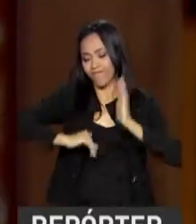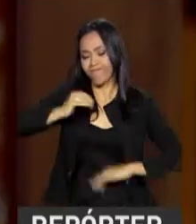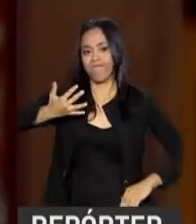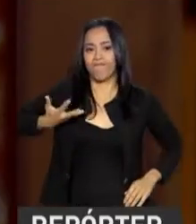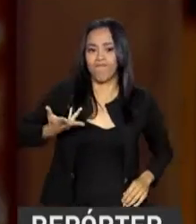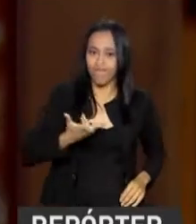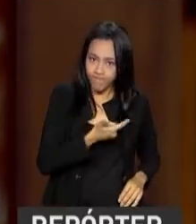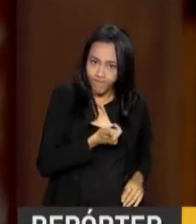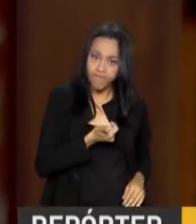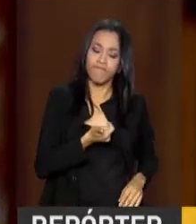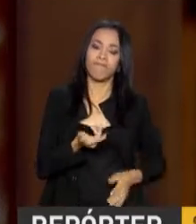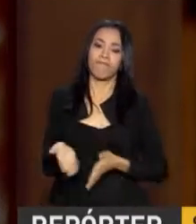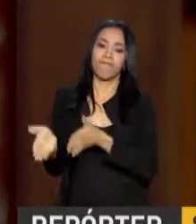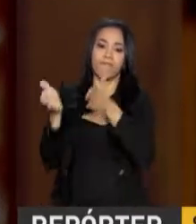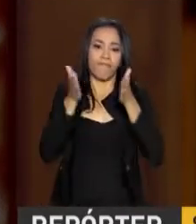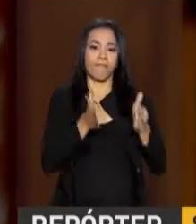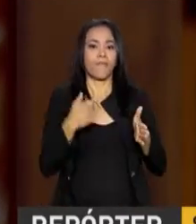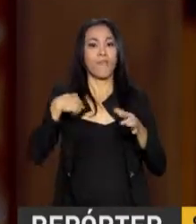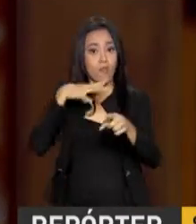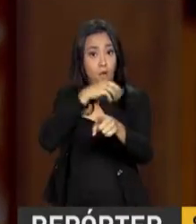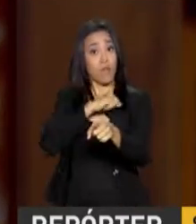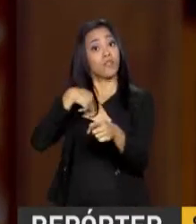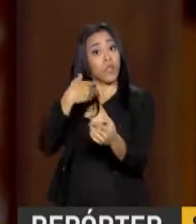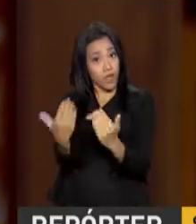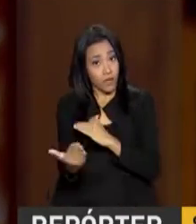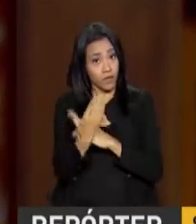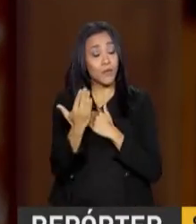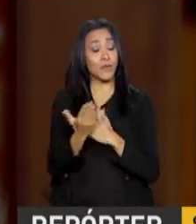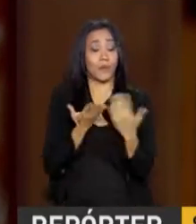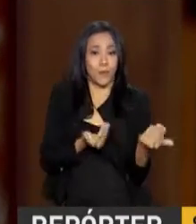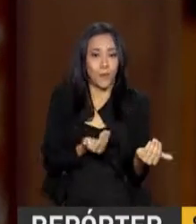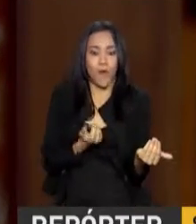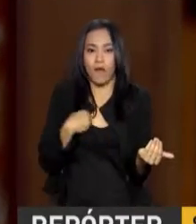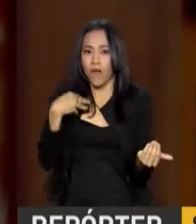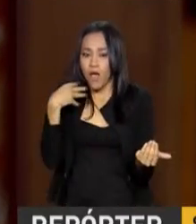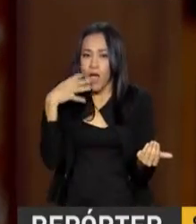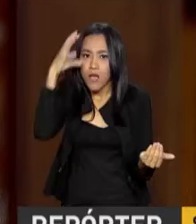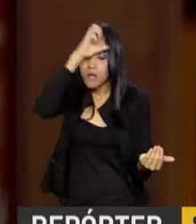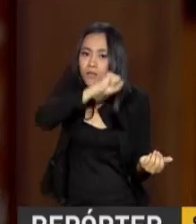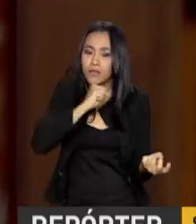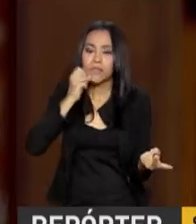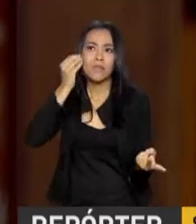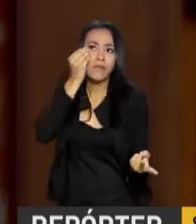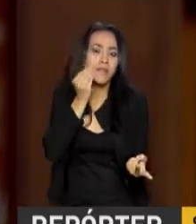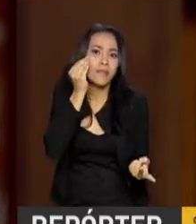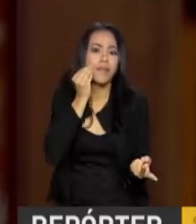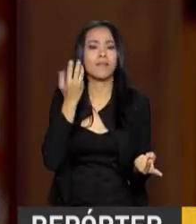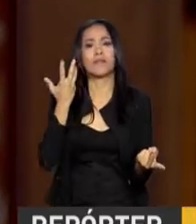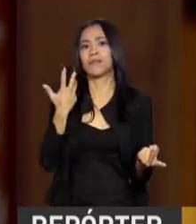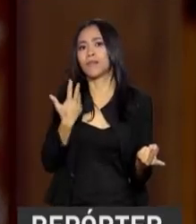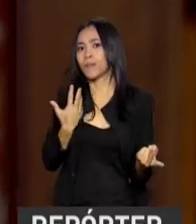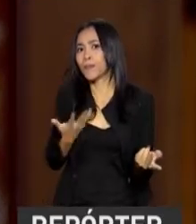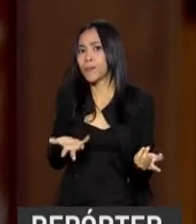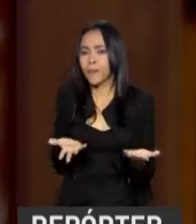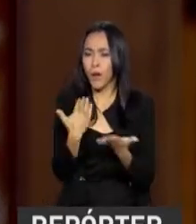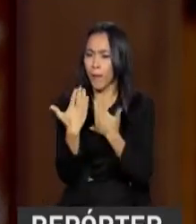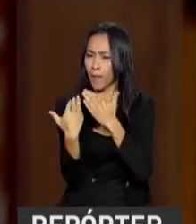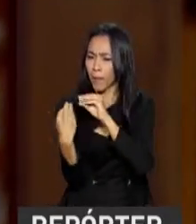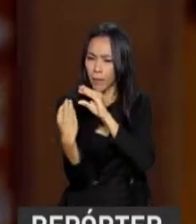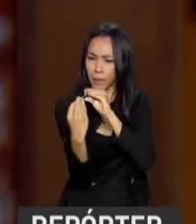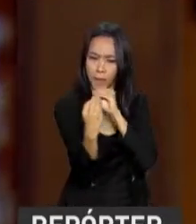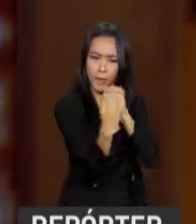eu acho que ajuda muito porque os jovens adquirem experiência adquirirem experiência em conversar com as pessoas